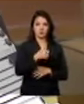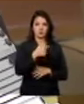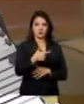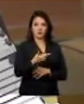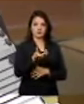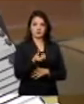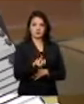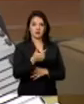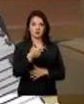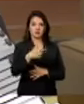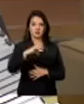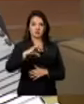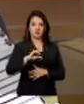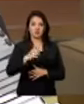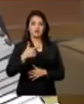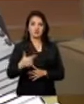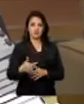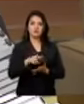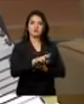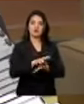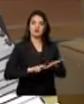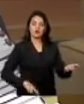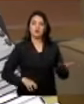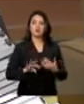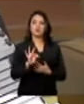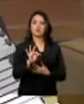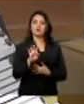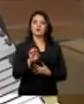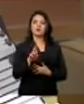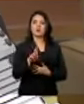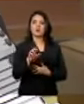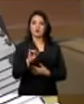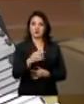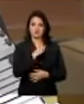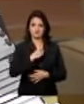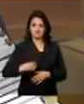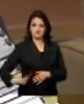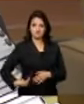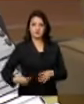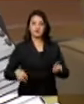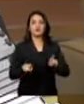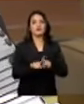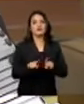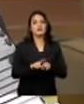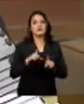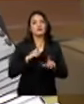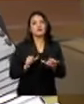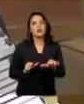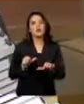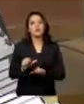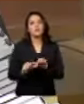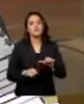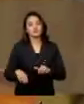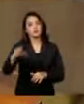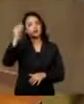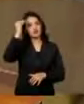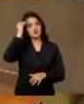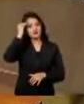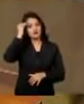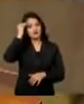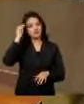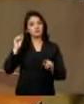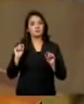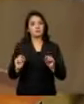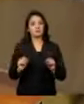126-292, relator o ministro Teori Zavascki. Reporta-se a alteração no entendimento sobre a questão atinente